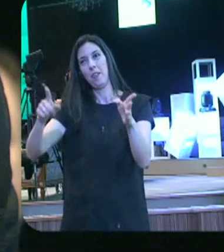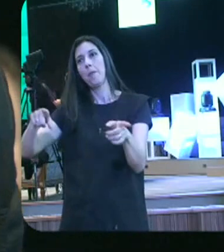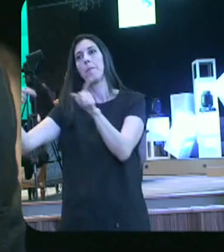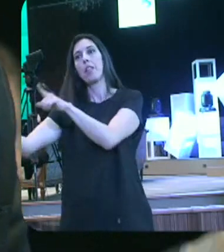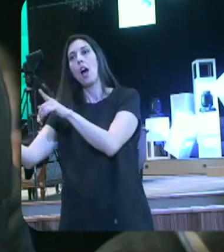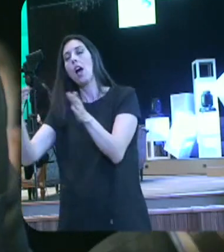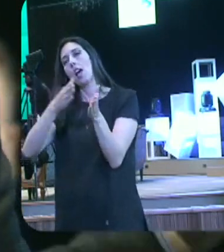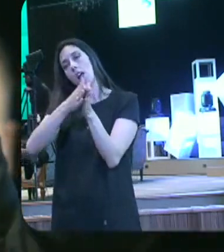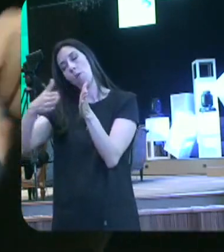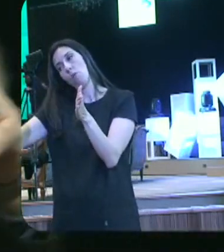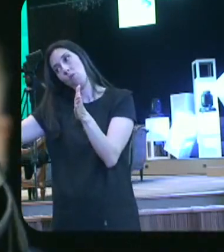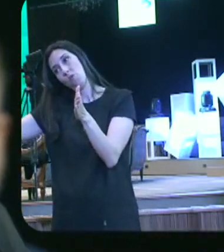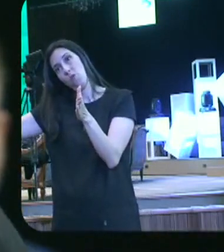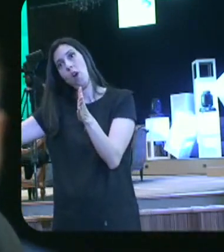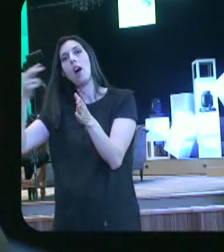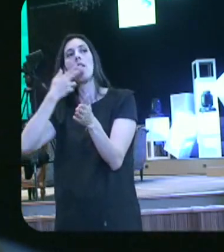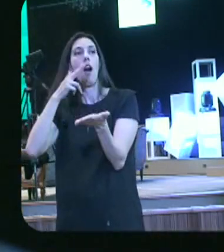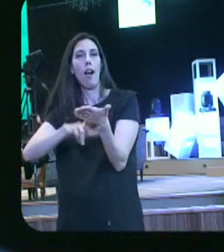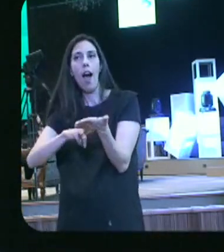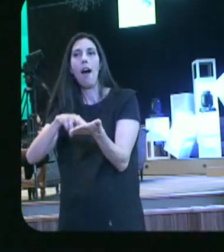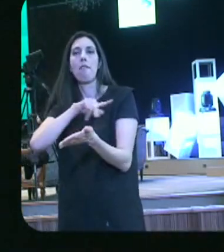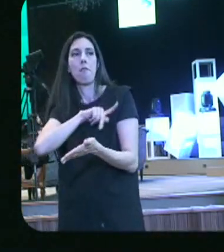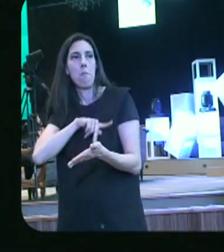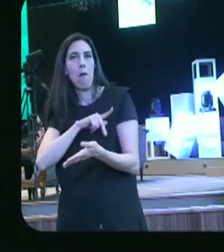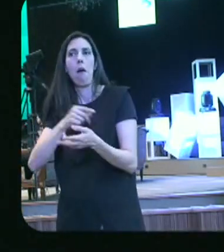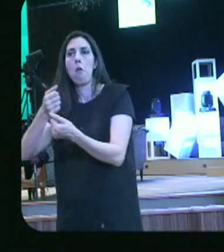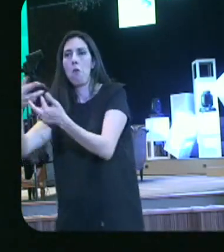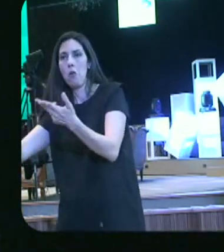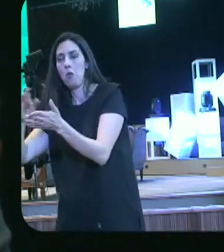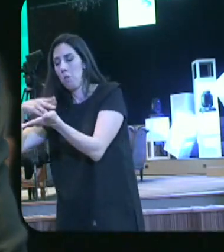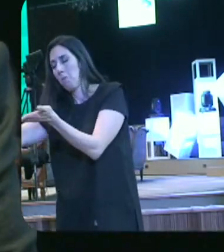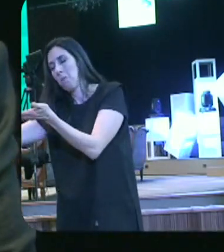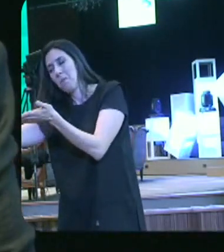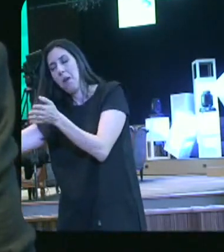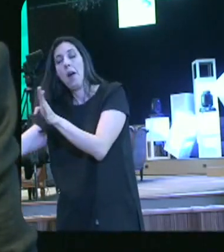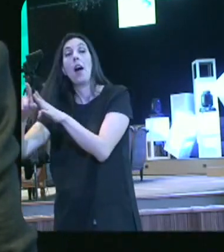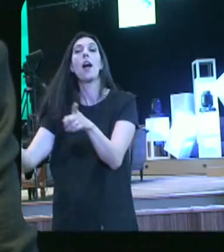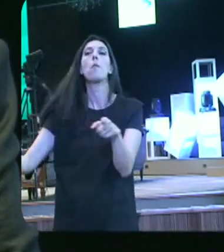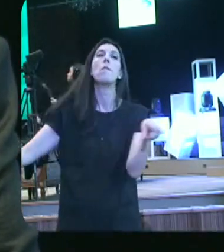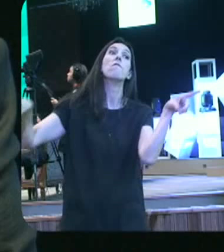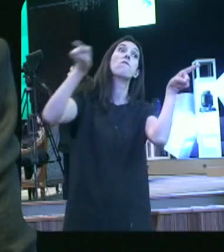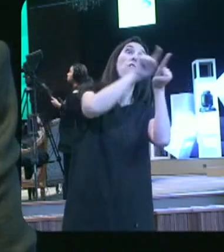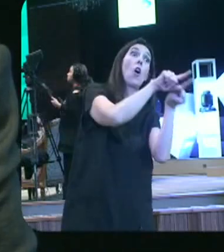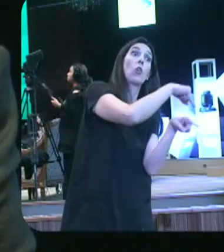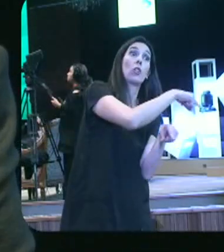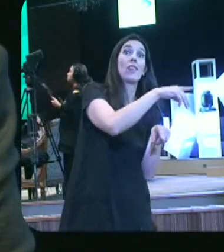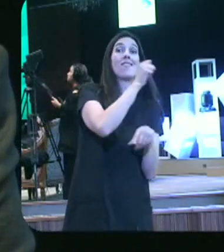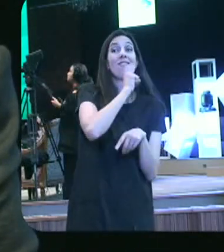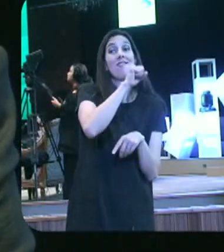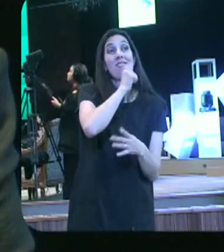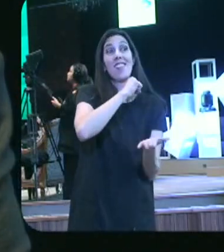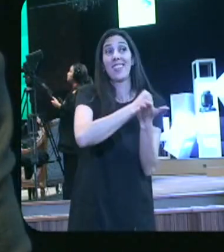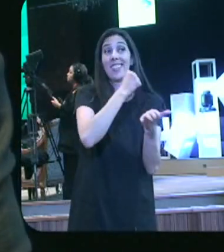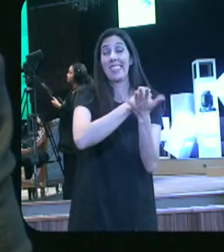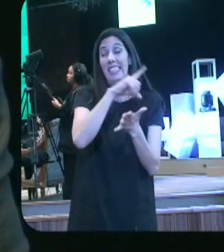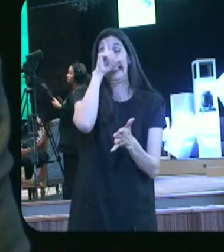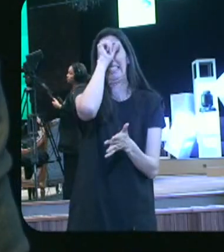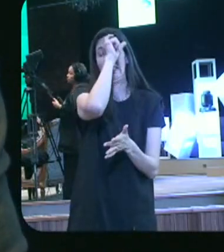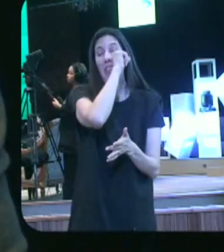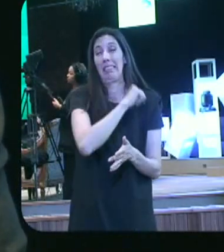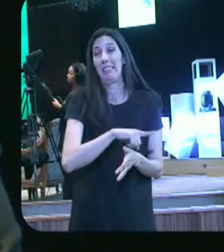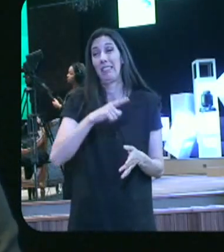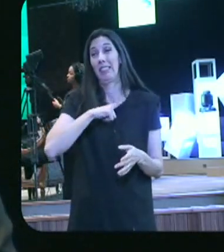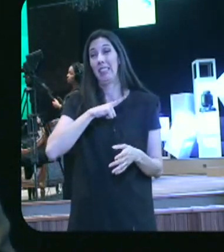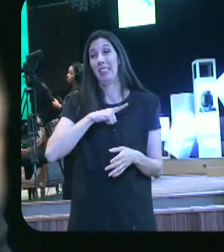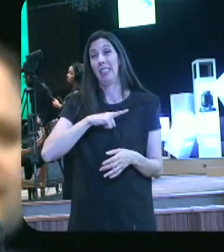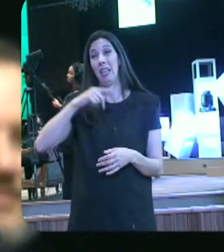Velho Testamento. Por quê? Porque o Velho Testamento são profecias. E é difícil às vezes a gente entender